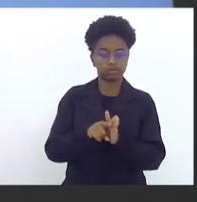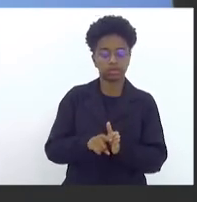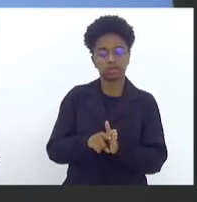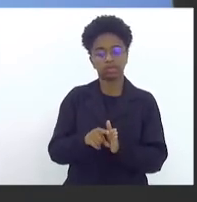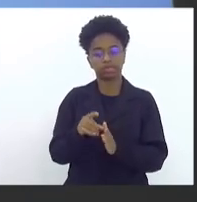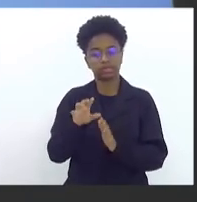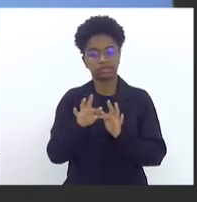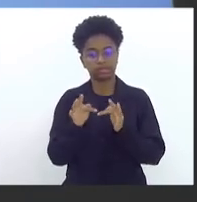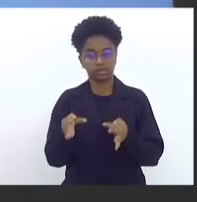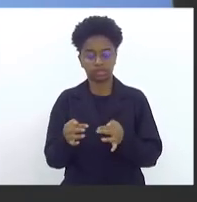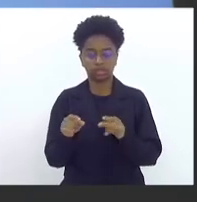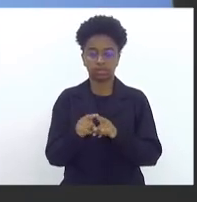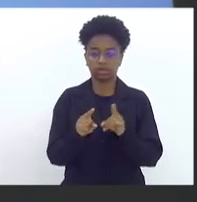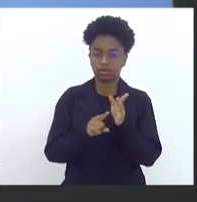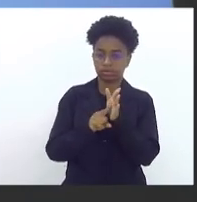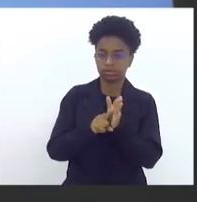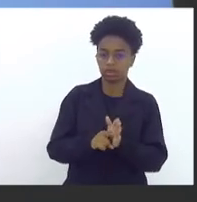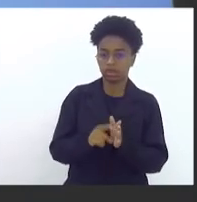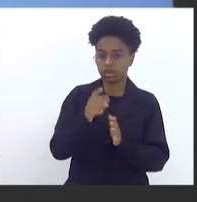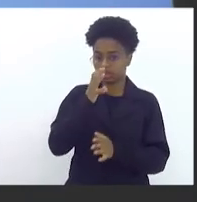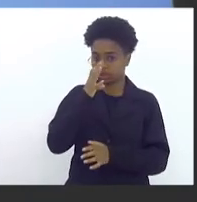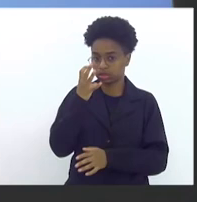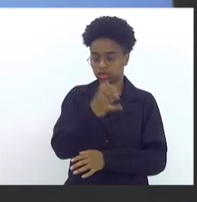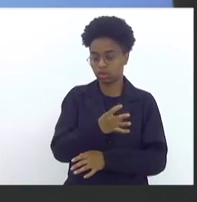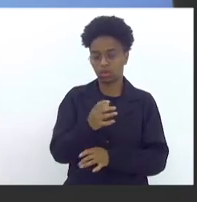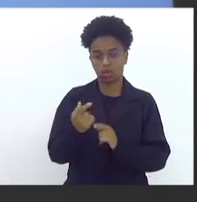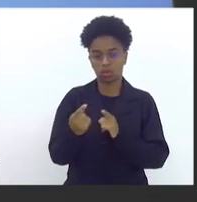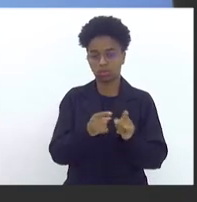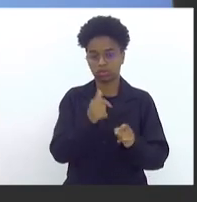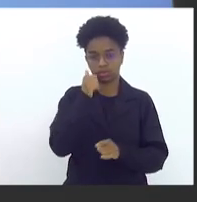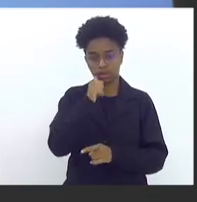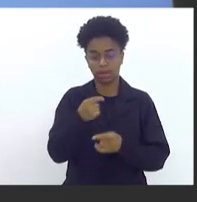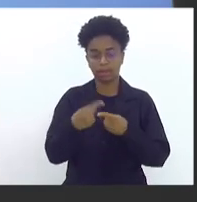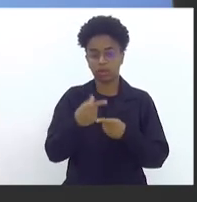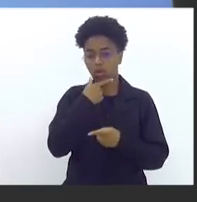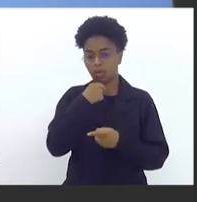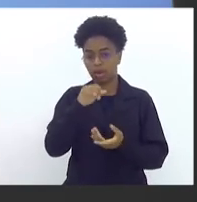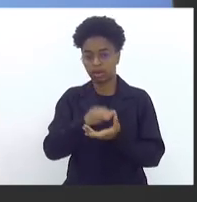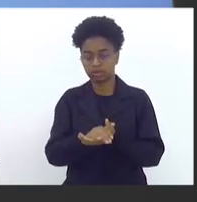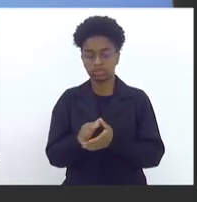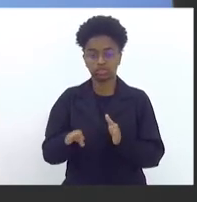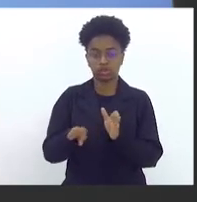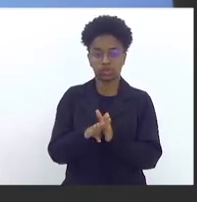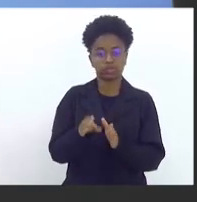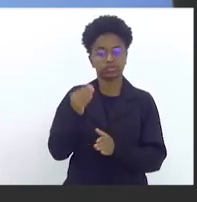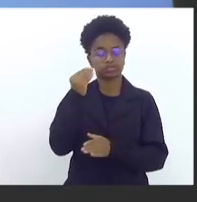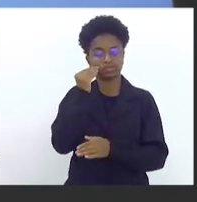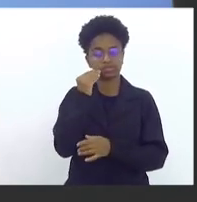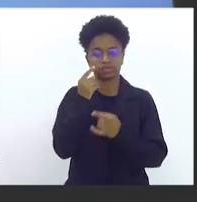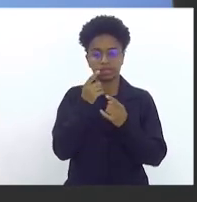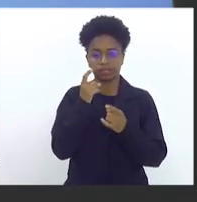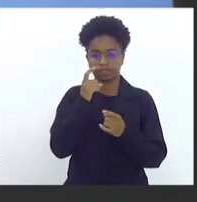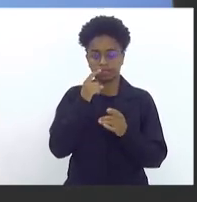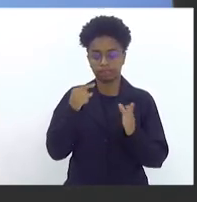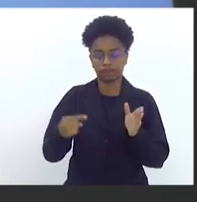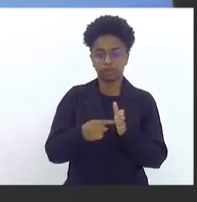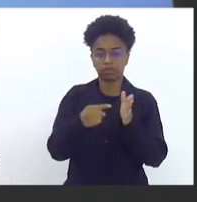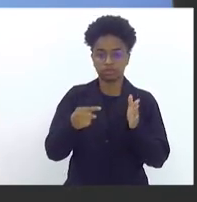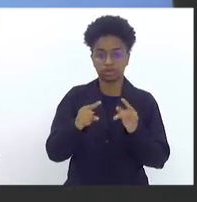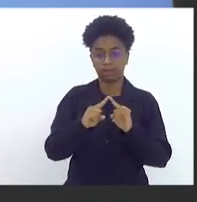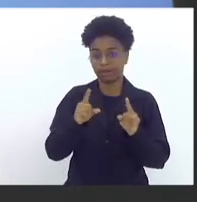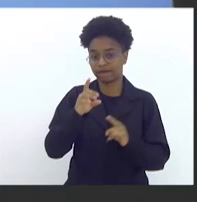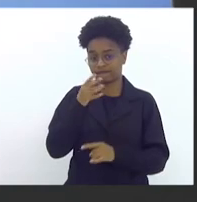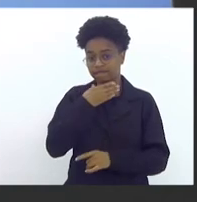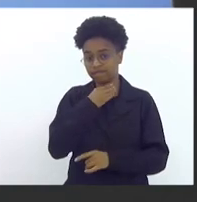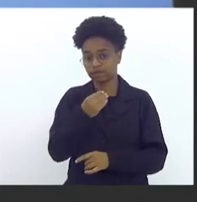começou a investigando uma denunciação caluniose contra a mulher ou seja o marido foi na delegacia reclamada só ex-mulher que tava acusando falsamente e o